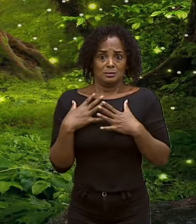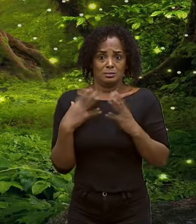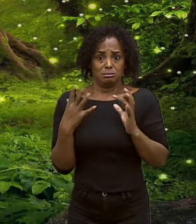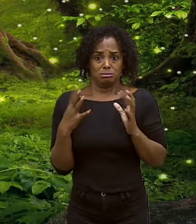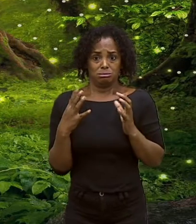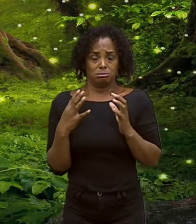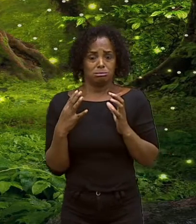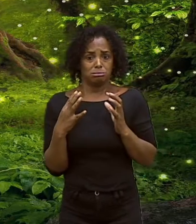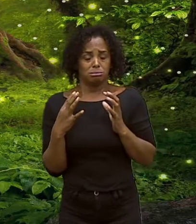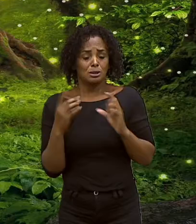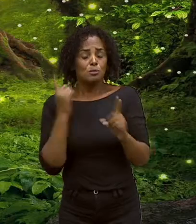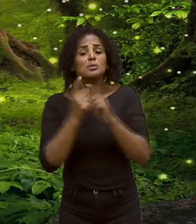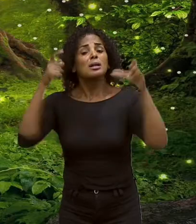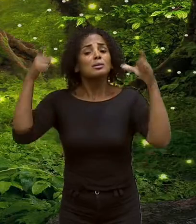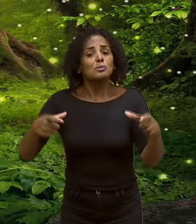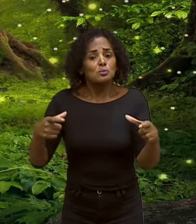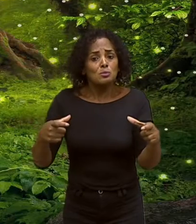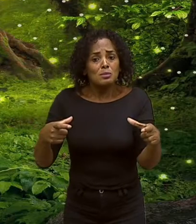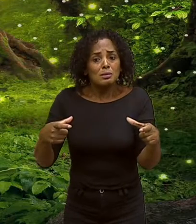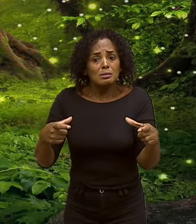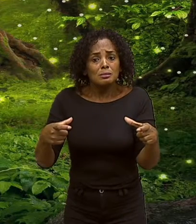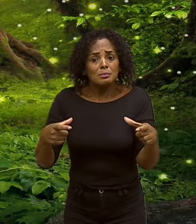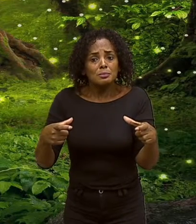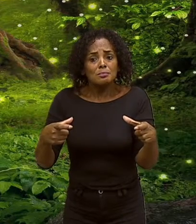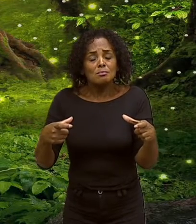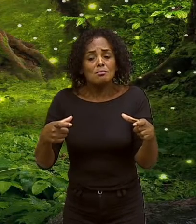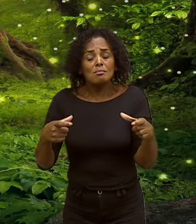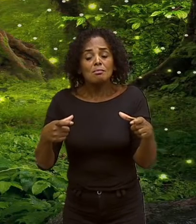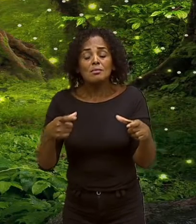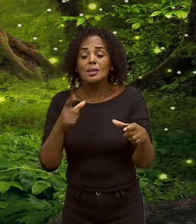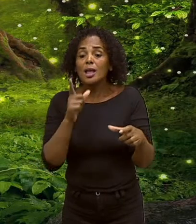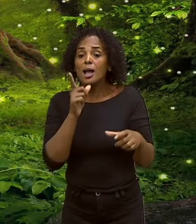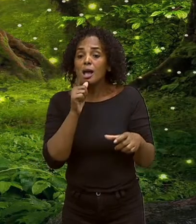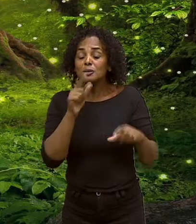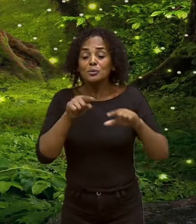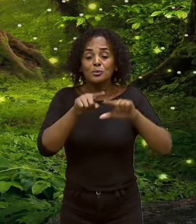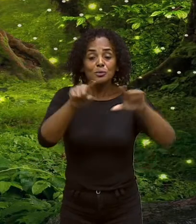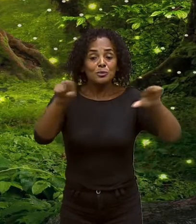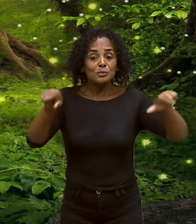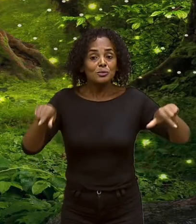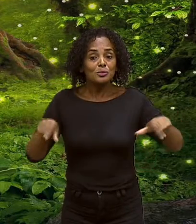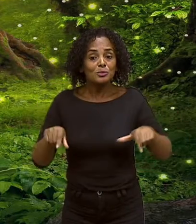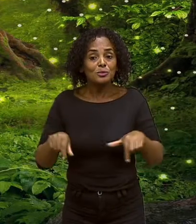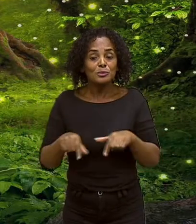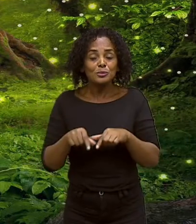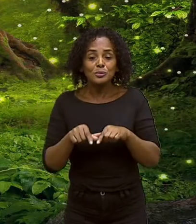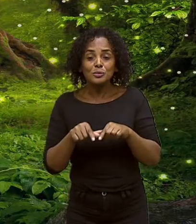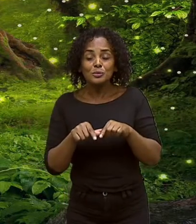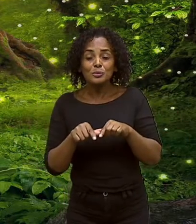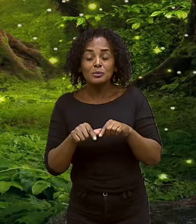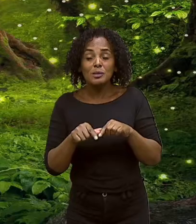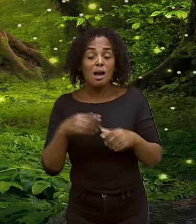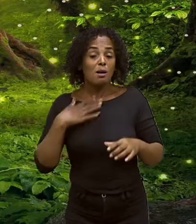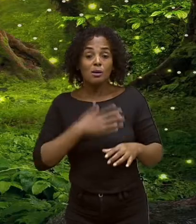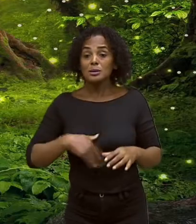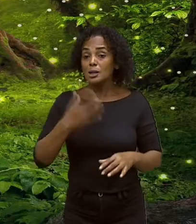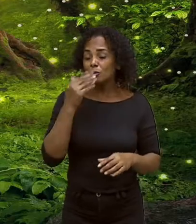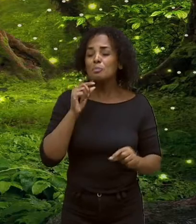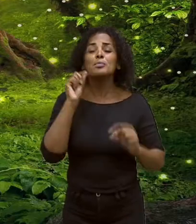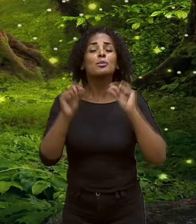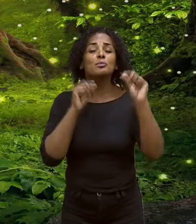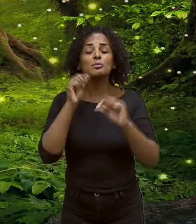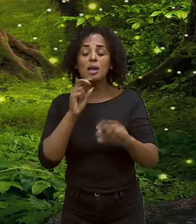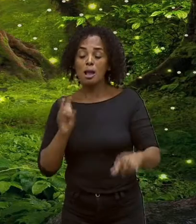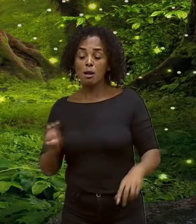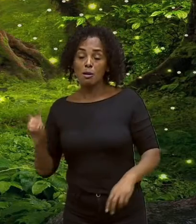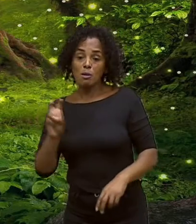"Aonde vocês vão se encontrar?" "Neste lago, na beirada, e seu prato preferido é